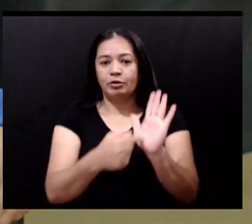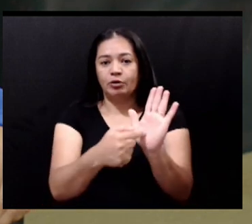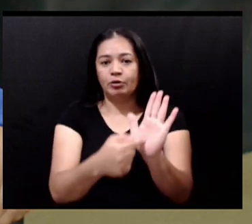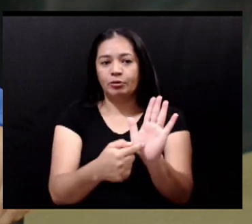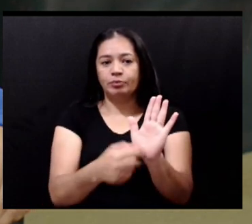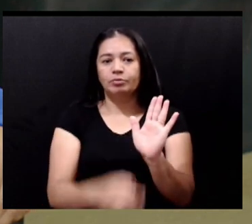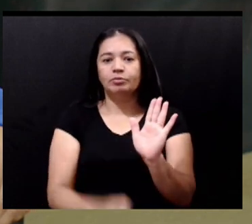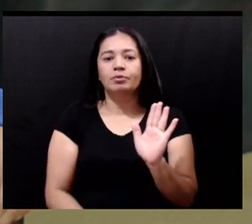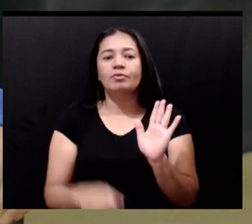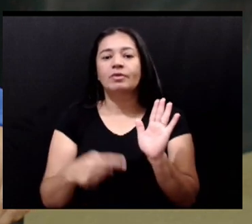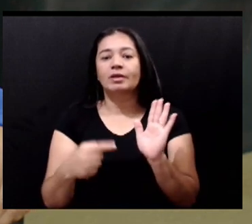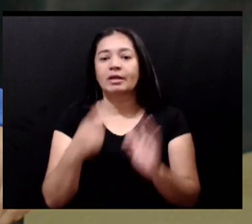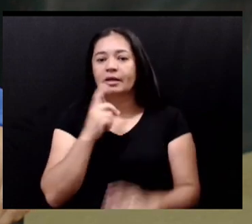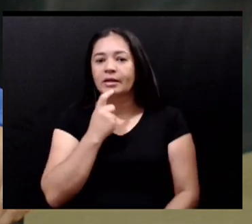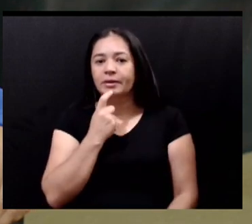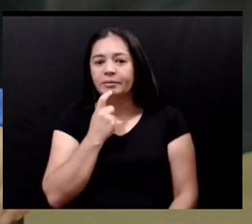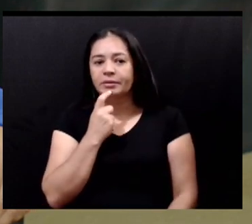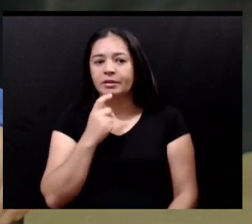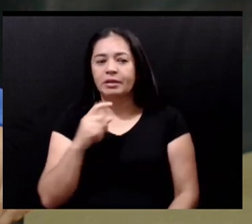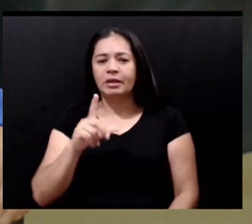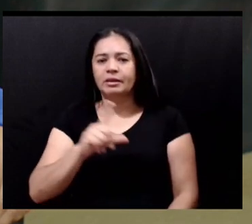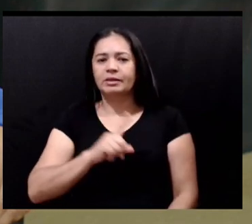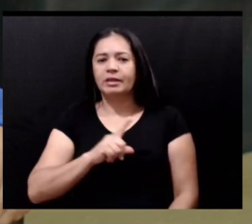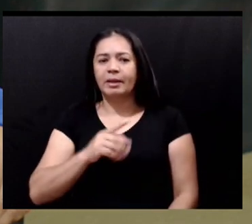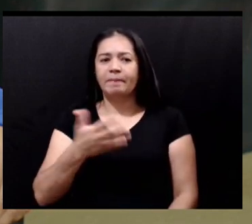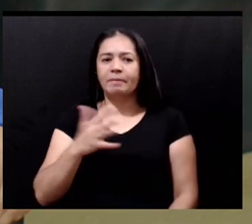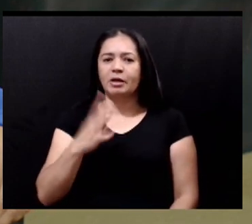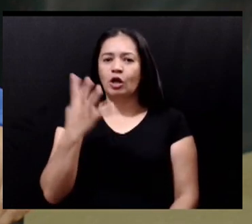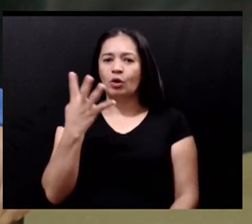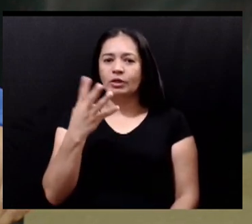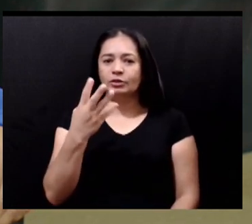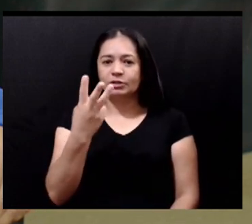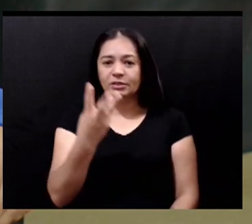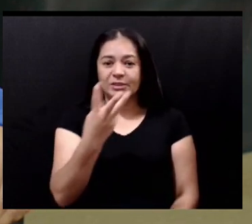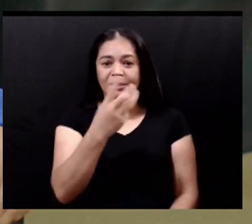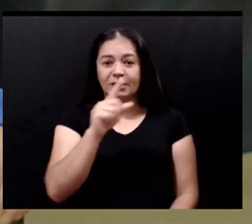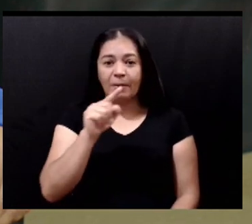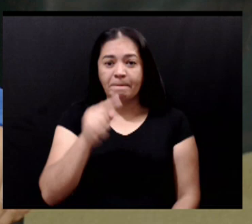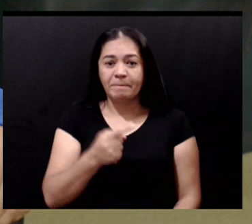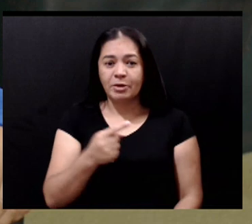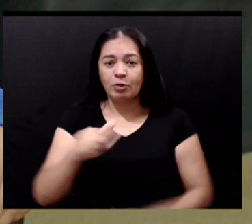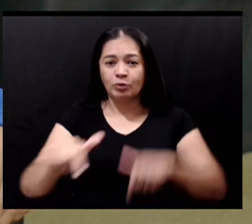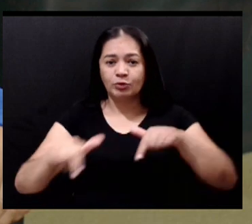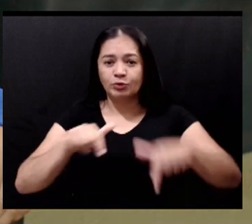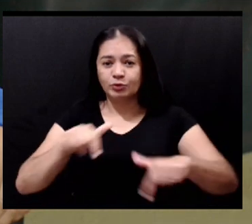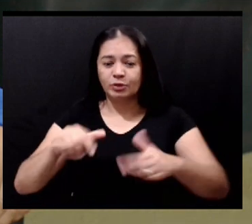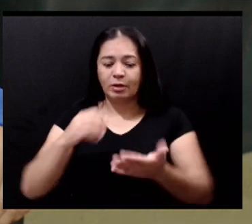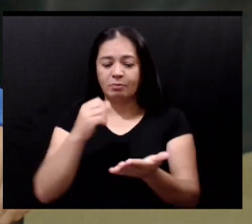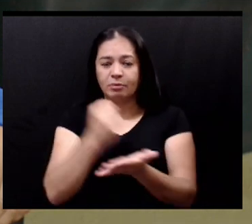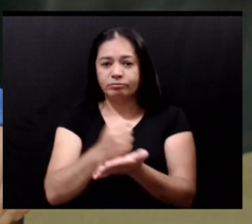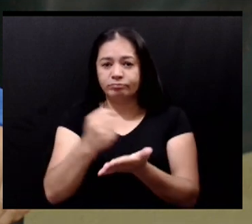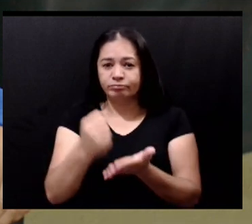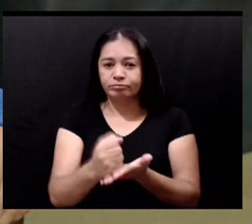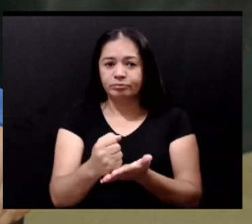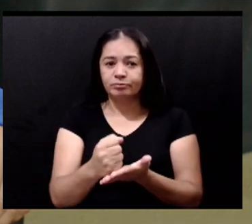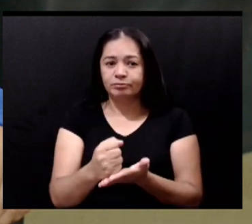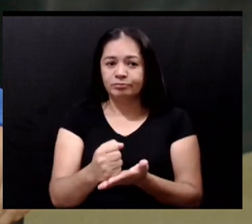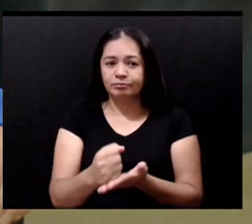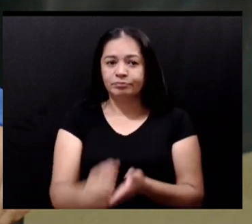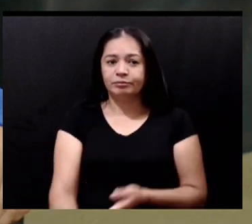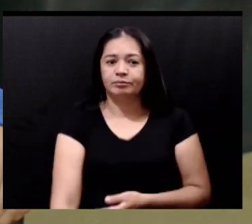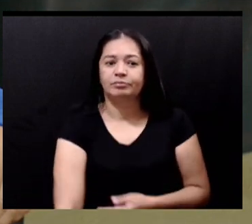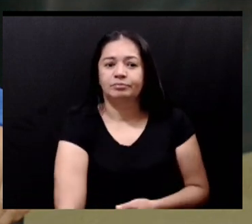Campinas possui mais de 433 mil trabalhadores com carteira assinada, o que, segundo o documento, demonstra o